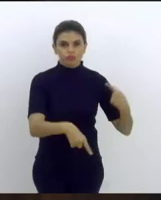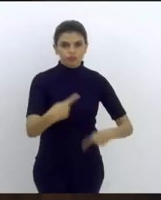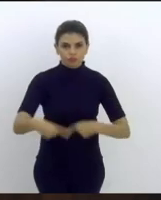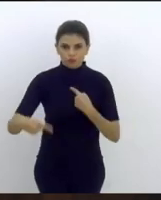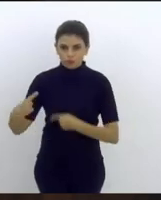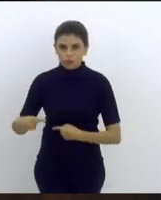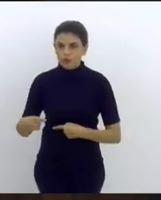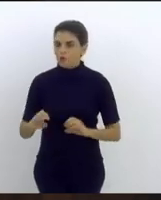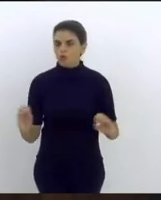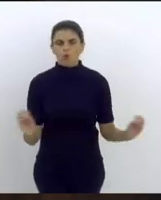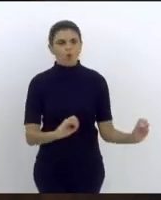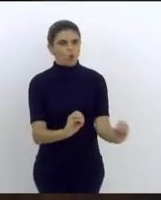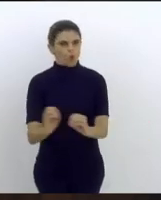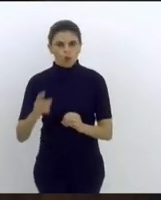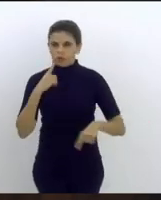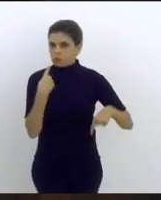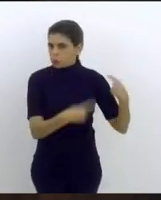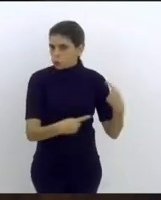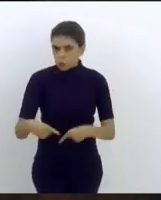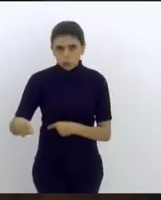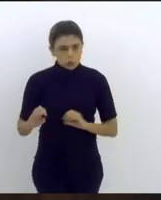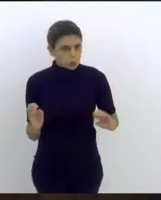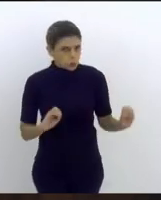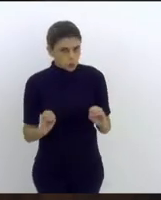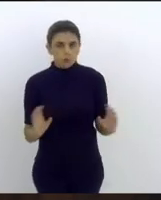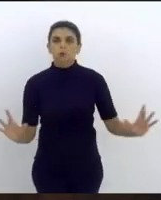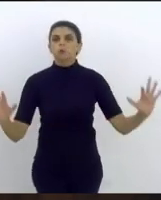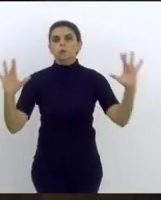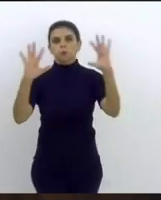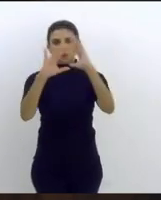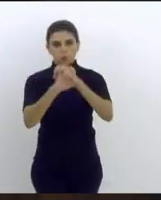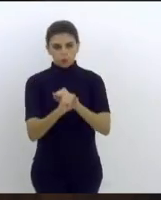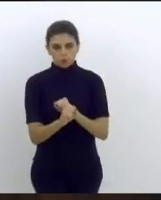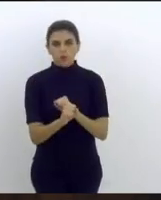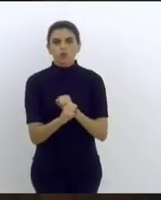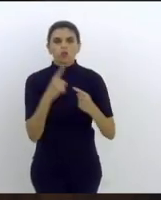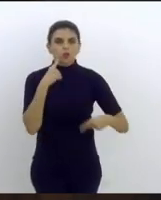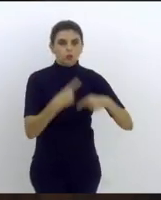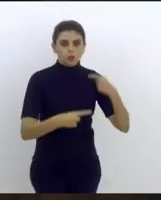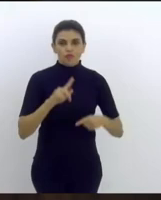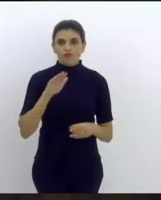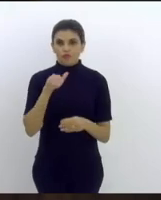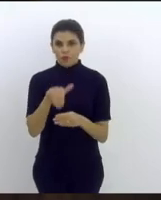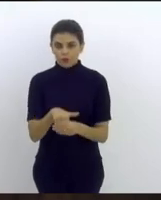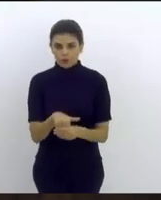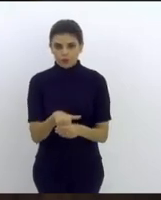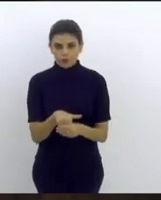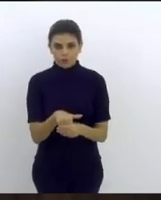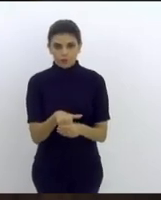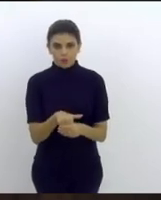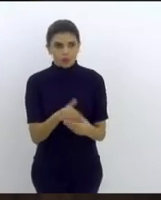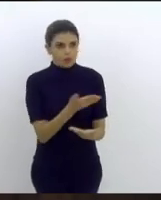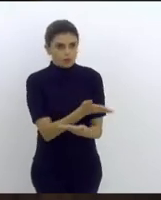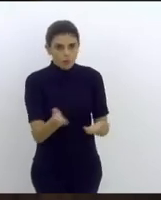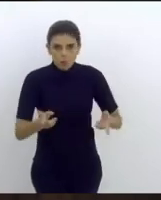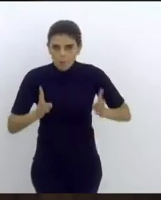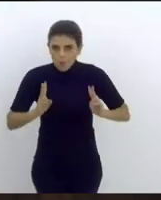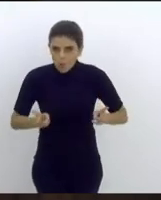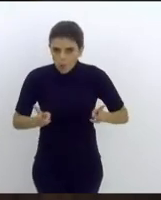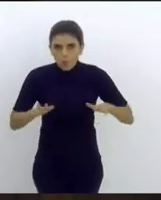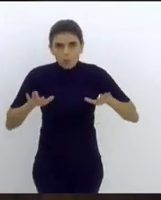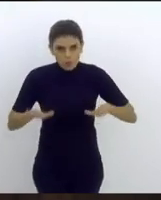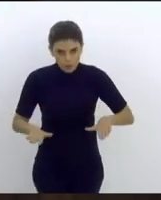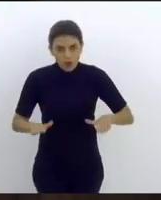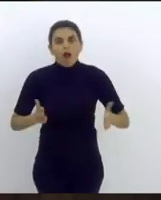não havendo Quem Queira discutir encerrado a discussão em votação senhores e senhoras